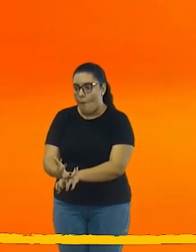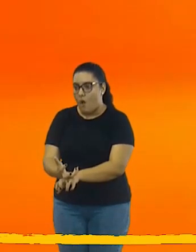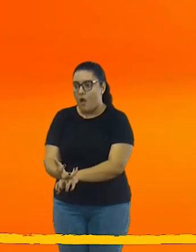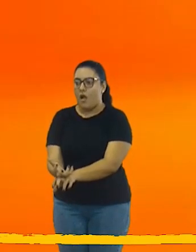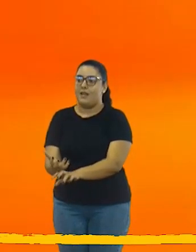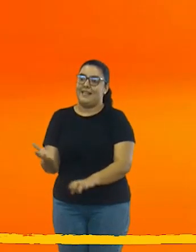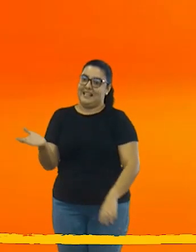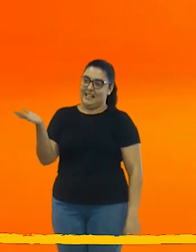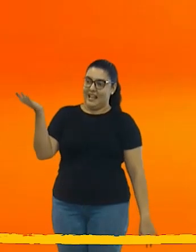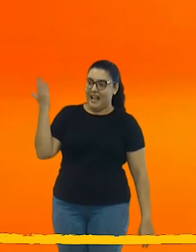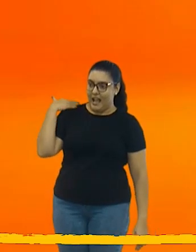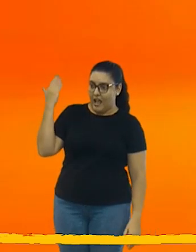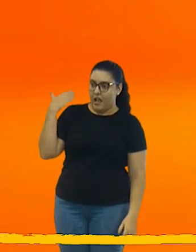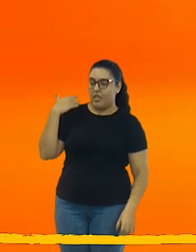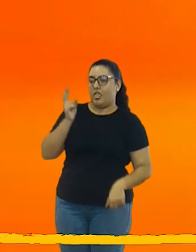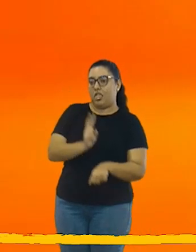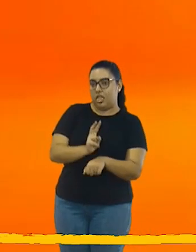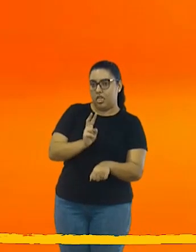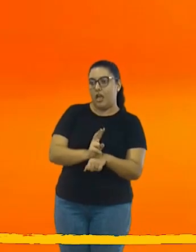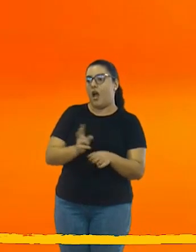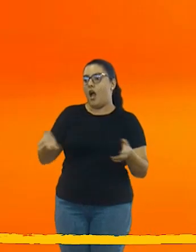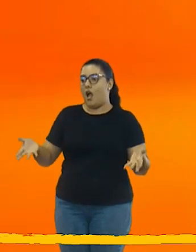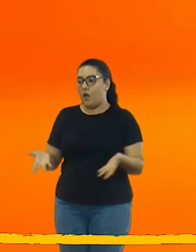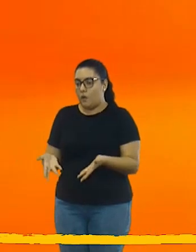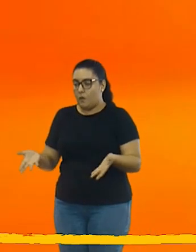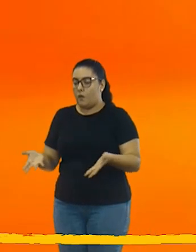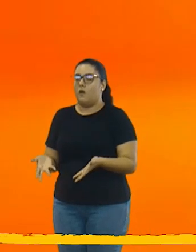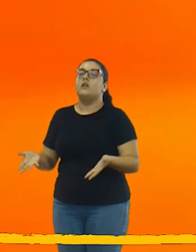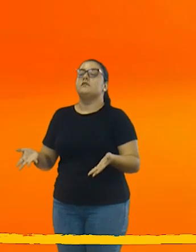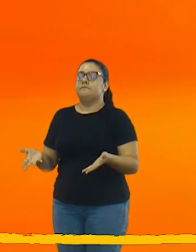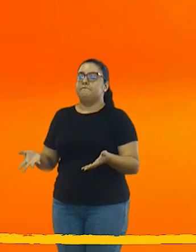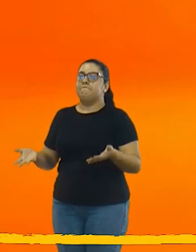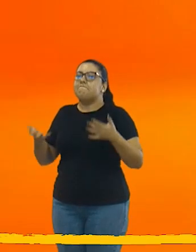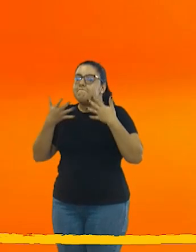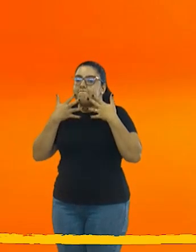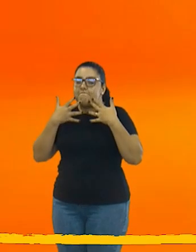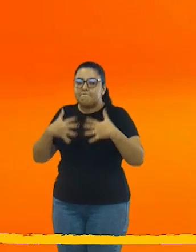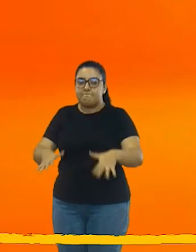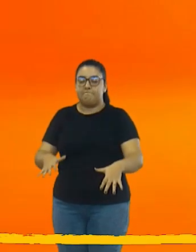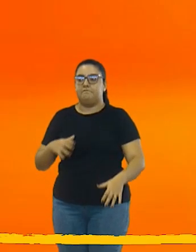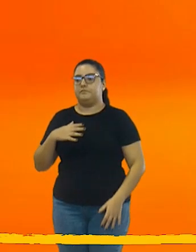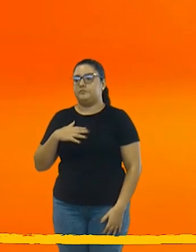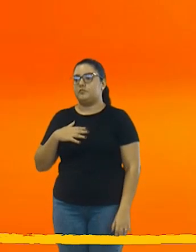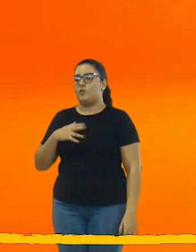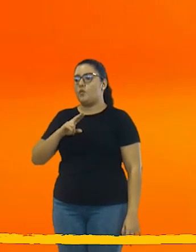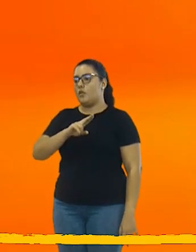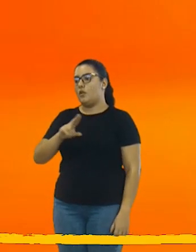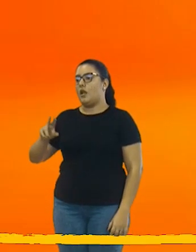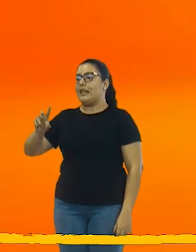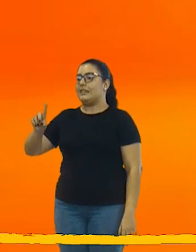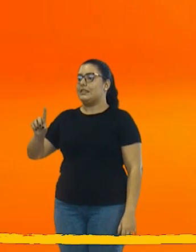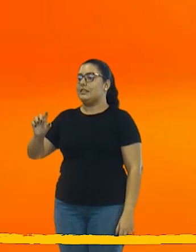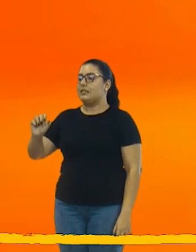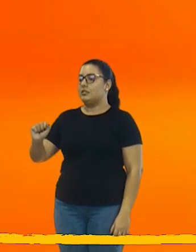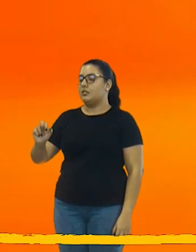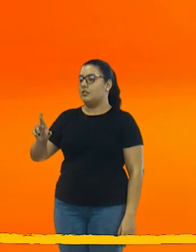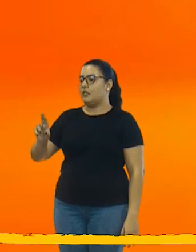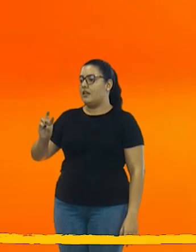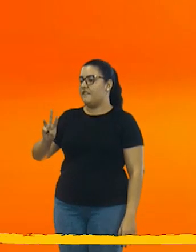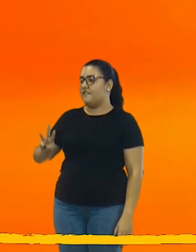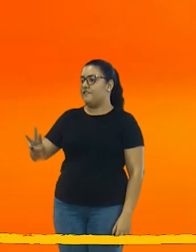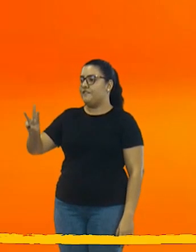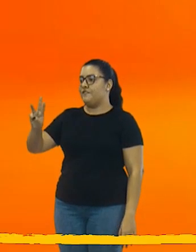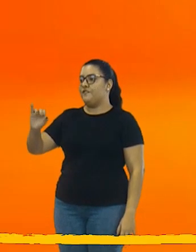Saímos do romantismo para o naturalismo. O naturalismo é o darwinismo social.